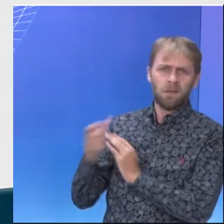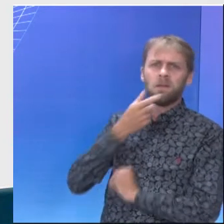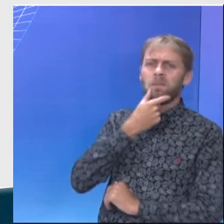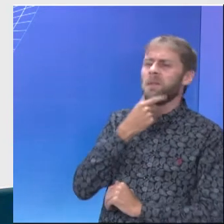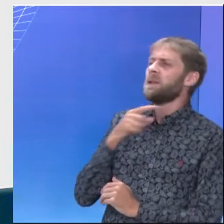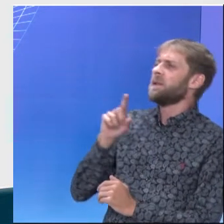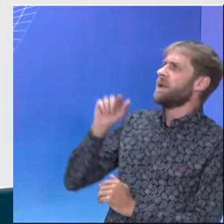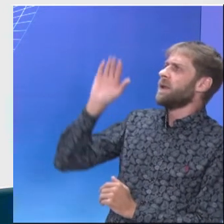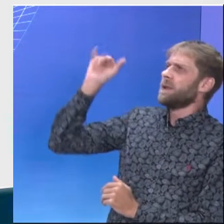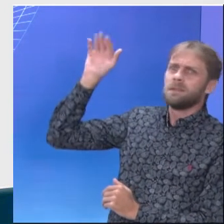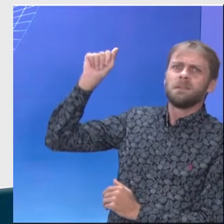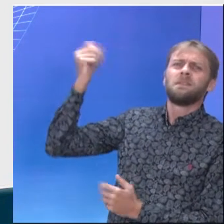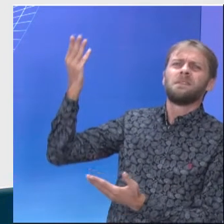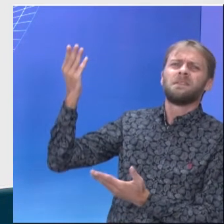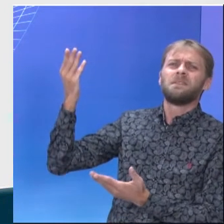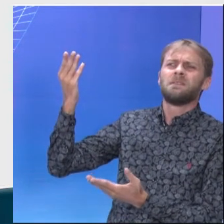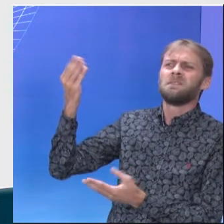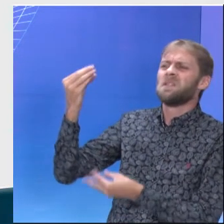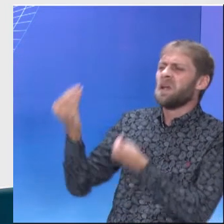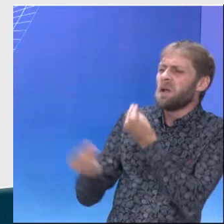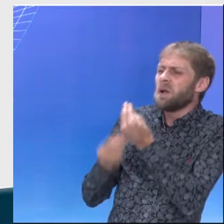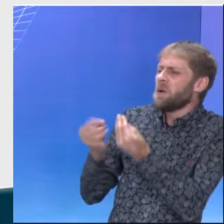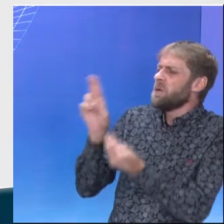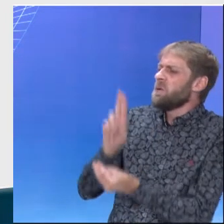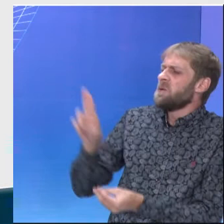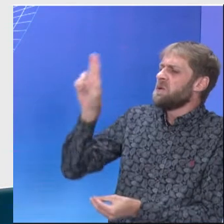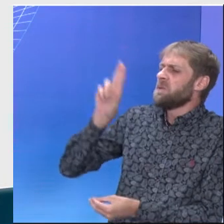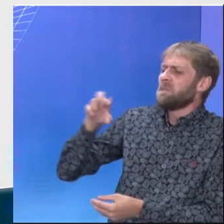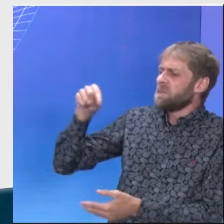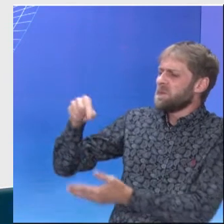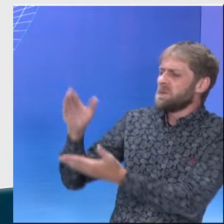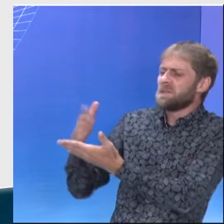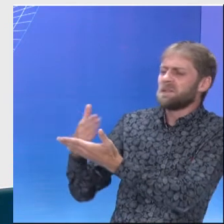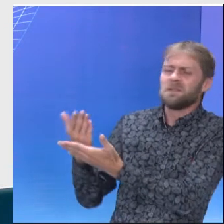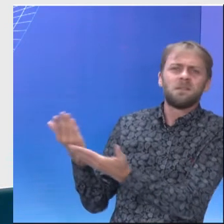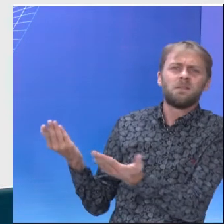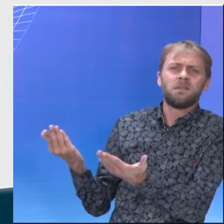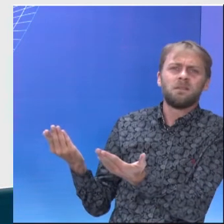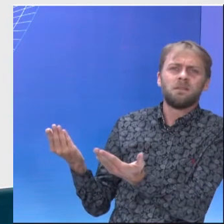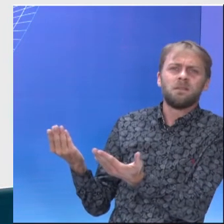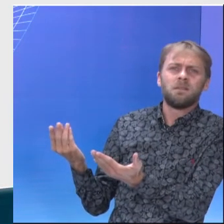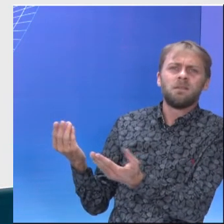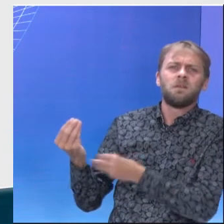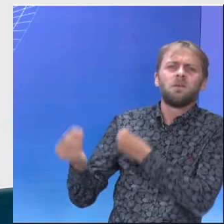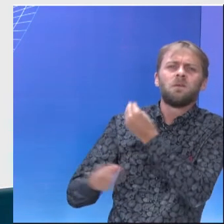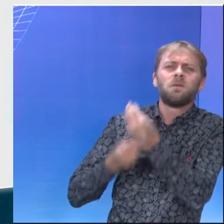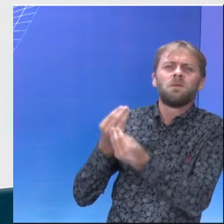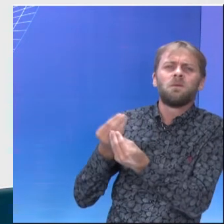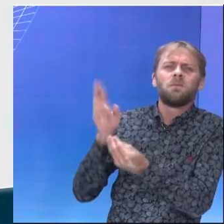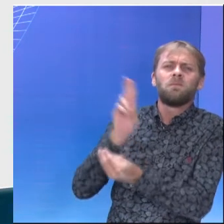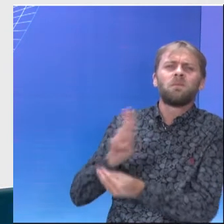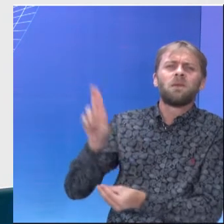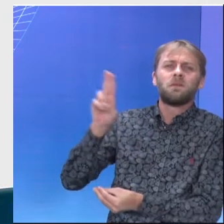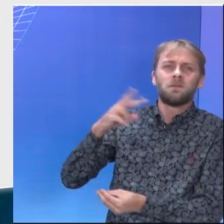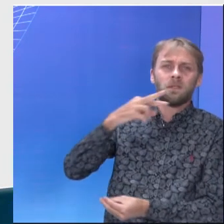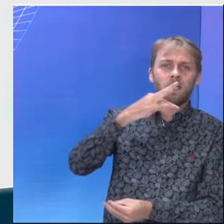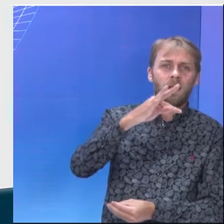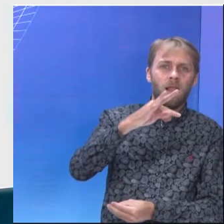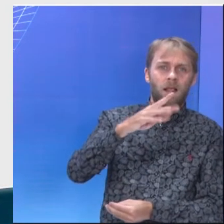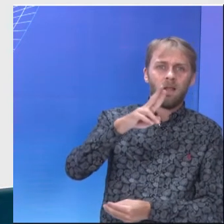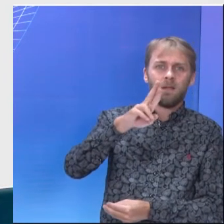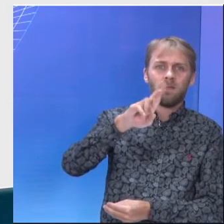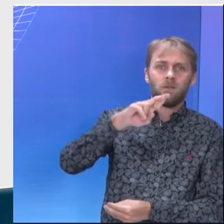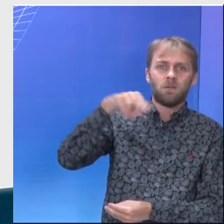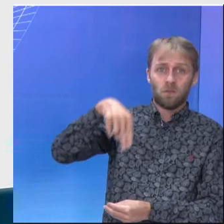fala, how do you turn this thing on? Né? Como é que você, ao turn on aqui,